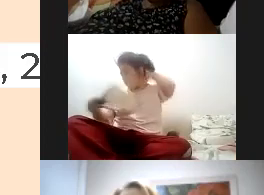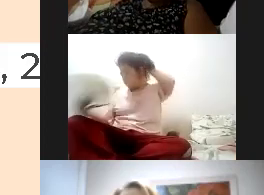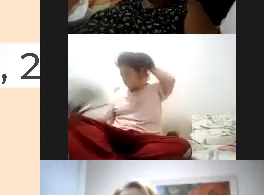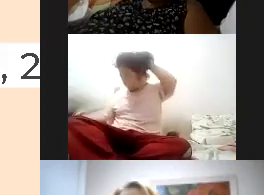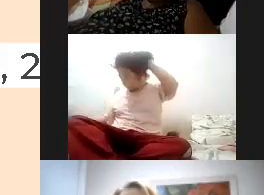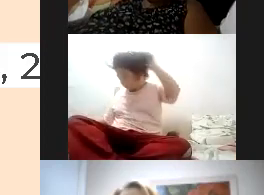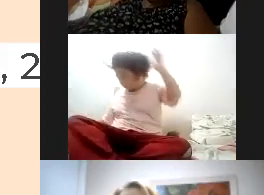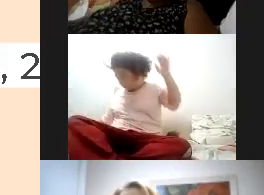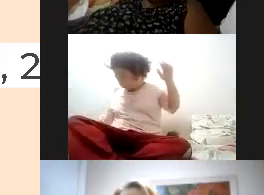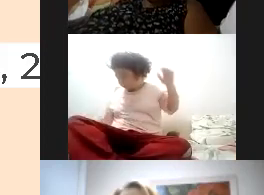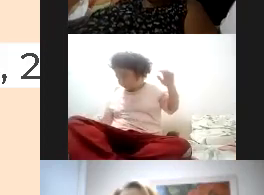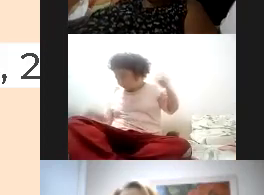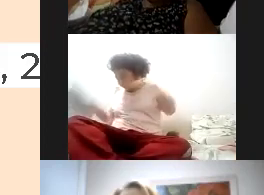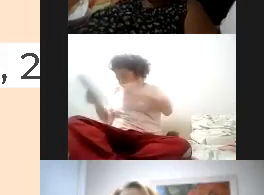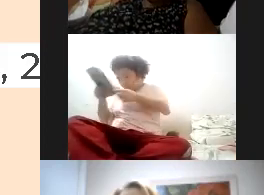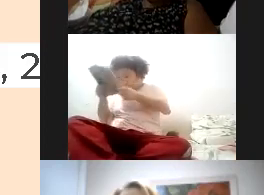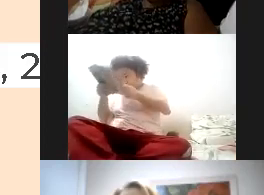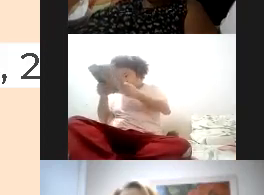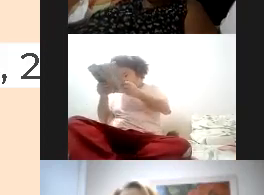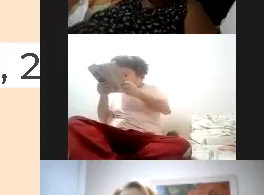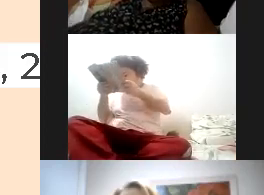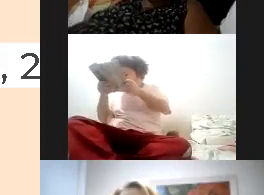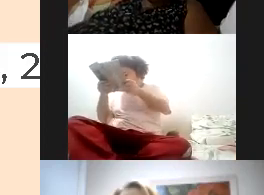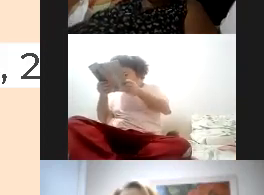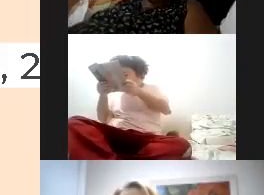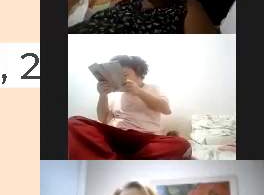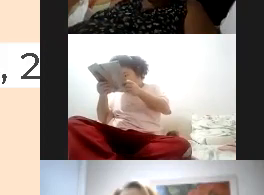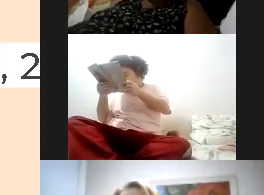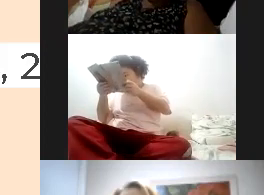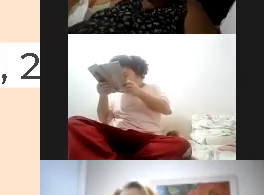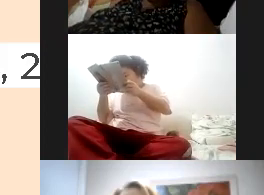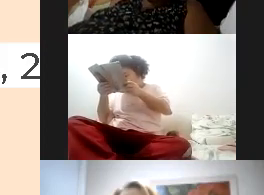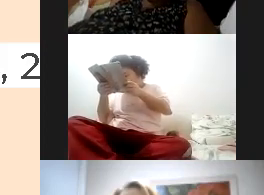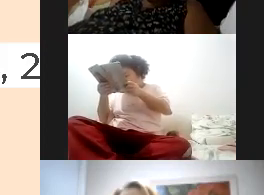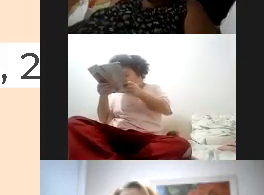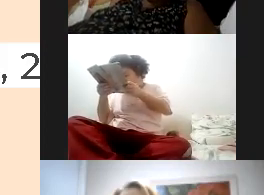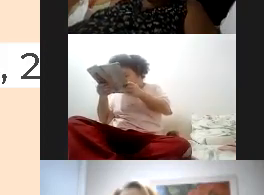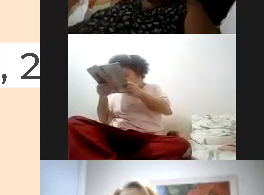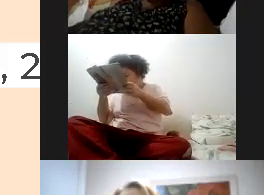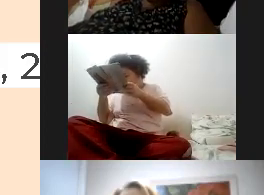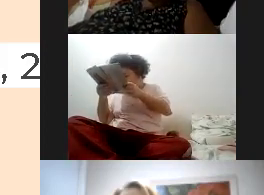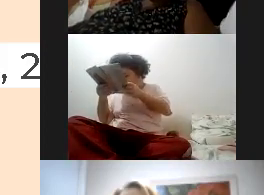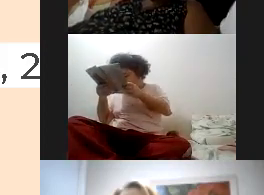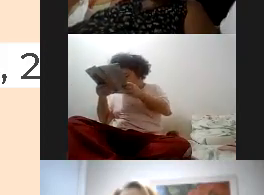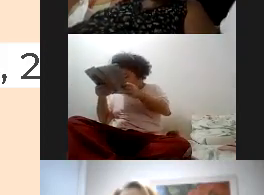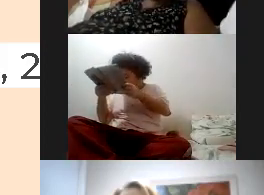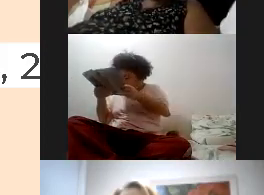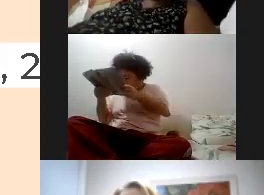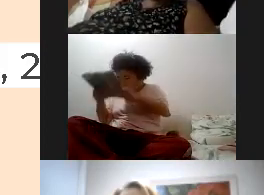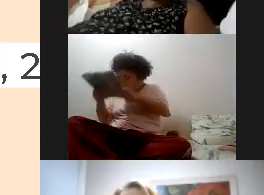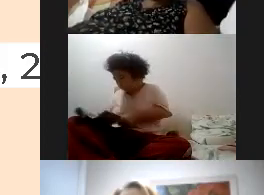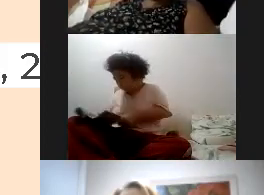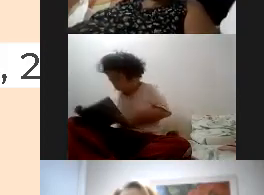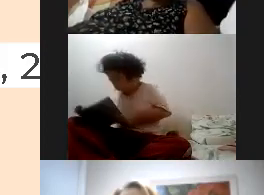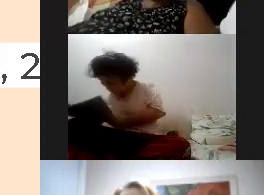não é uma exceção que, eventualmente, na minha vida profissional, como médico ou profissional de saúde, eu vou me deparar com